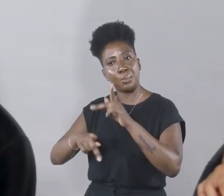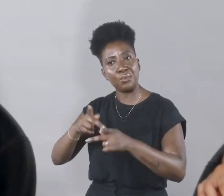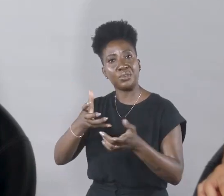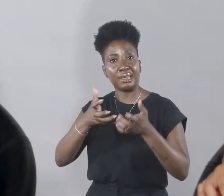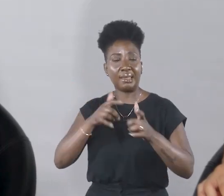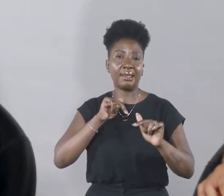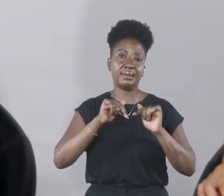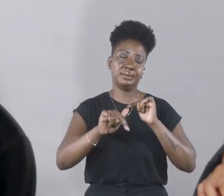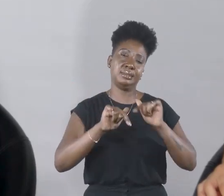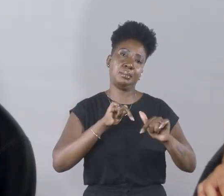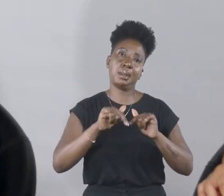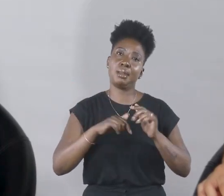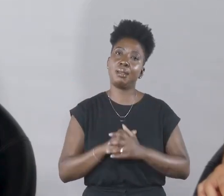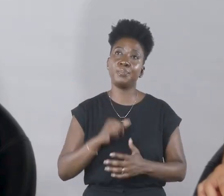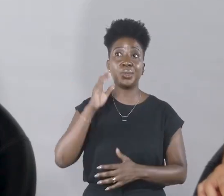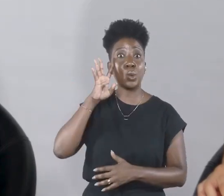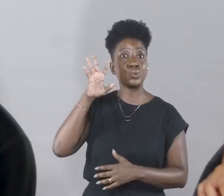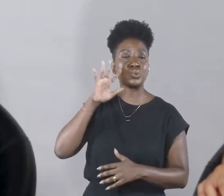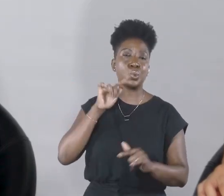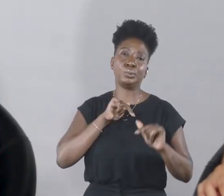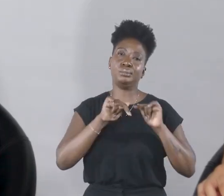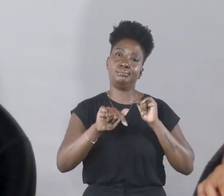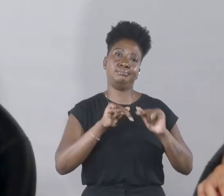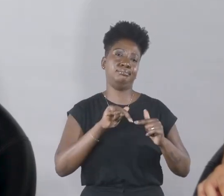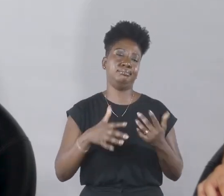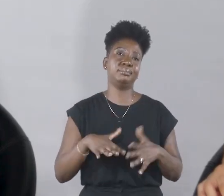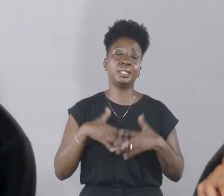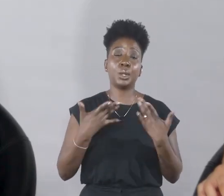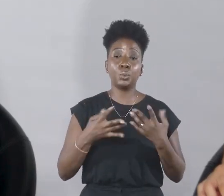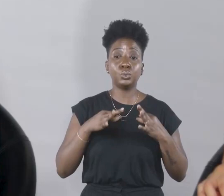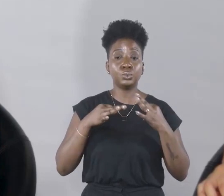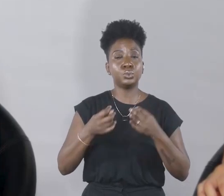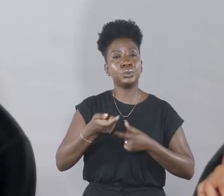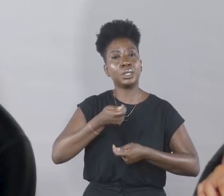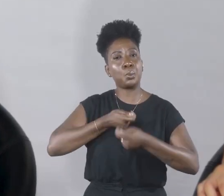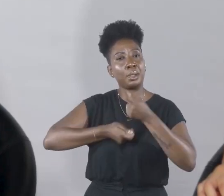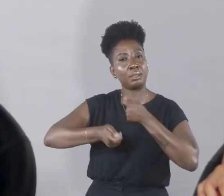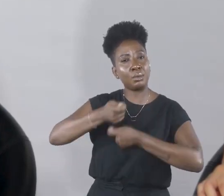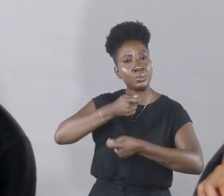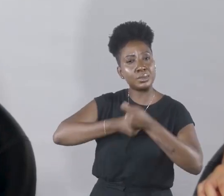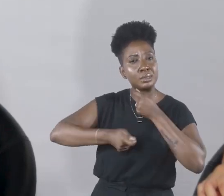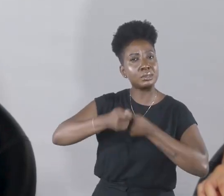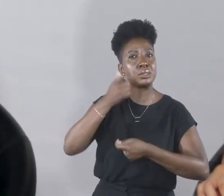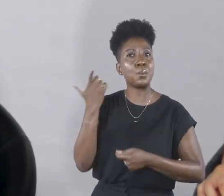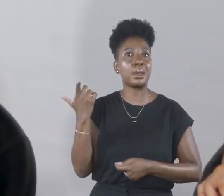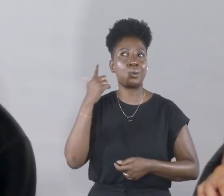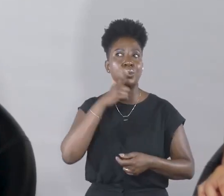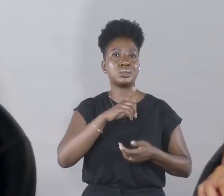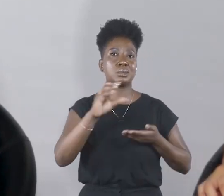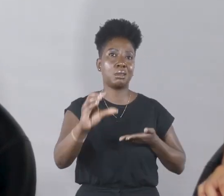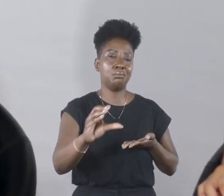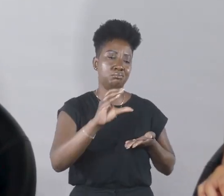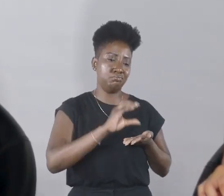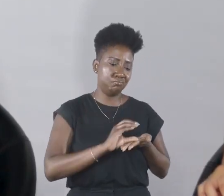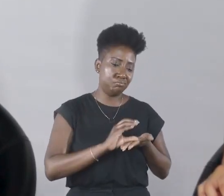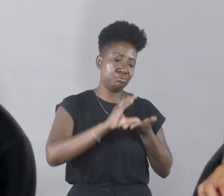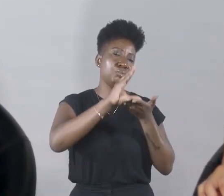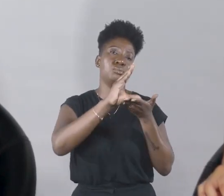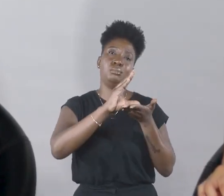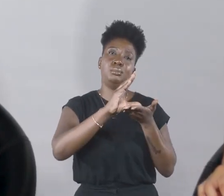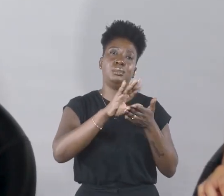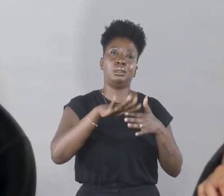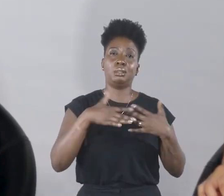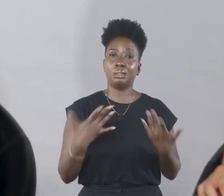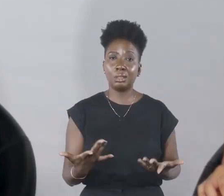trabalhar, que só a missão dele aqui é trabalhar. Então, qualquer coisa que tem negociação para ganhar uma coisa a mais,